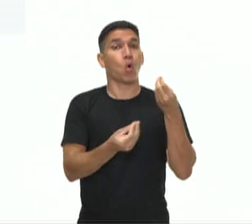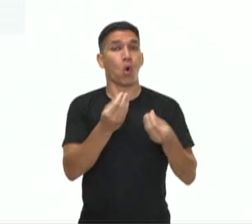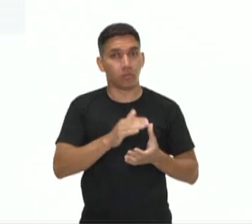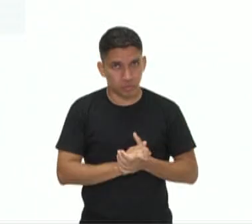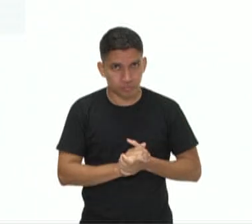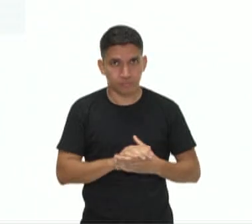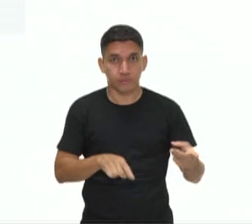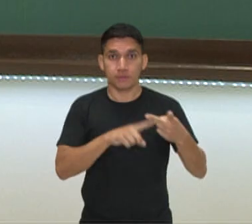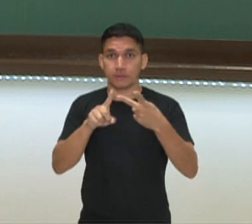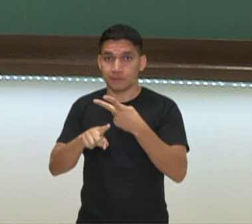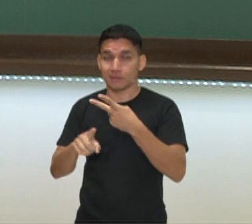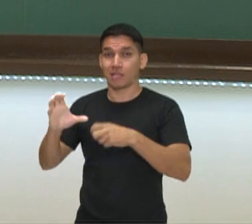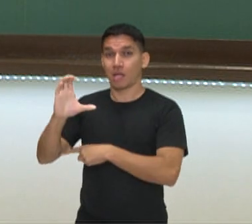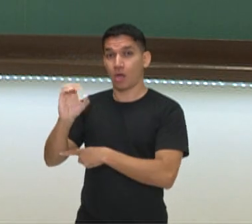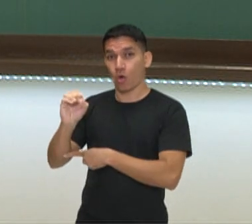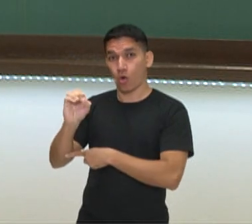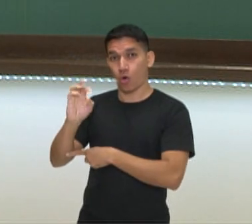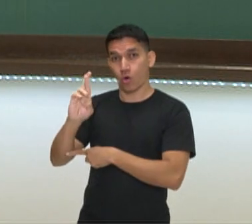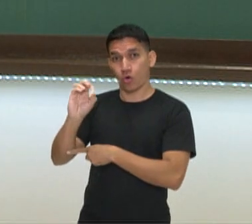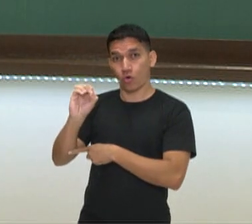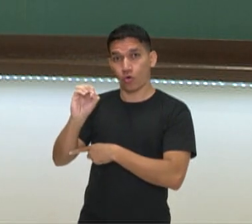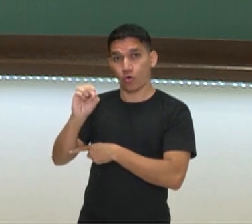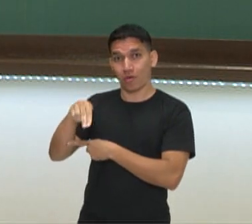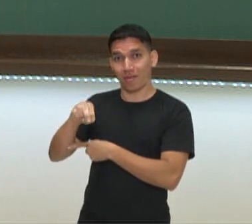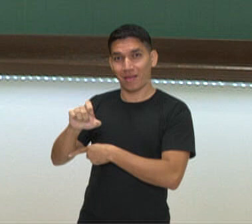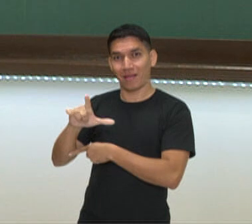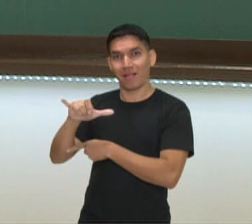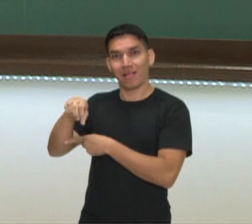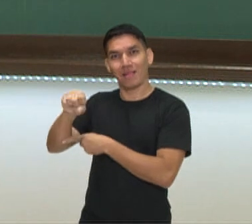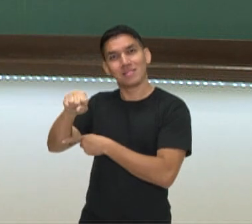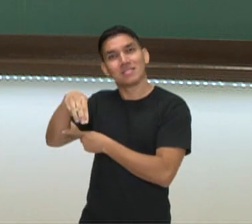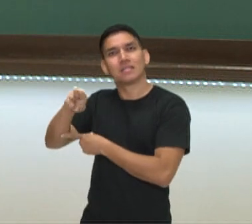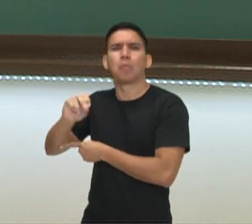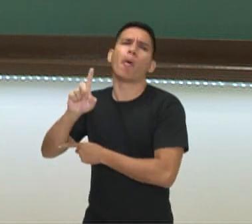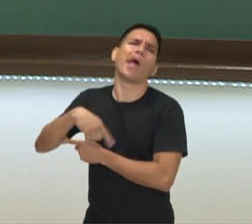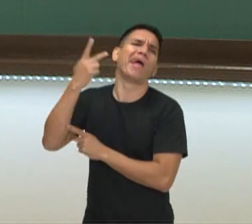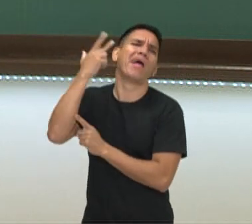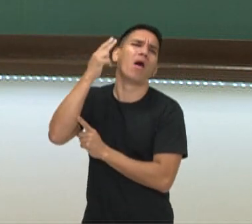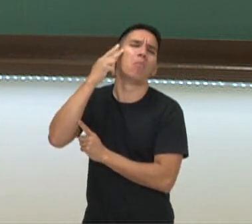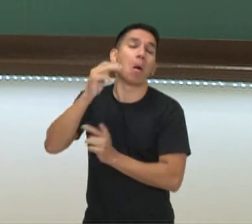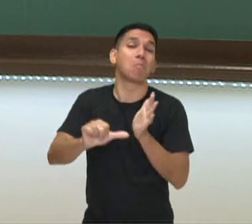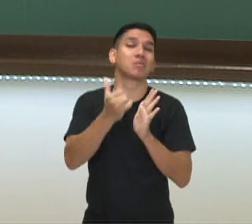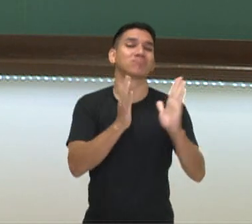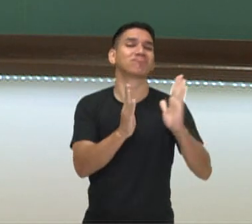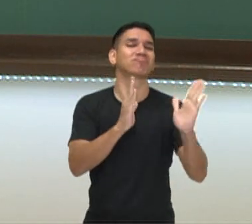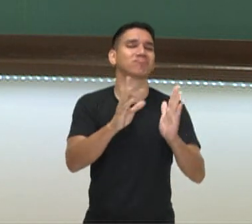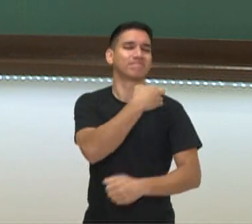o coronelismo, que era uma prática muito comum na Primeira República Brasileira.